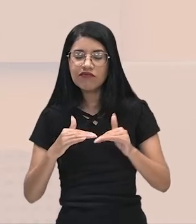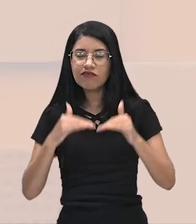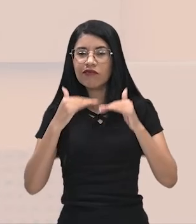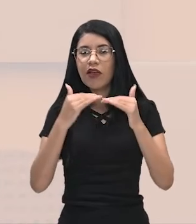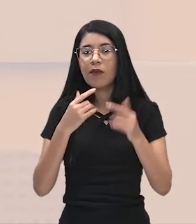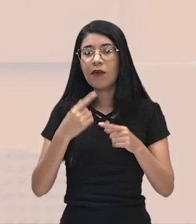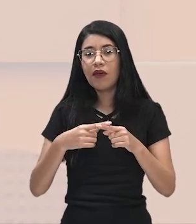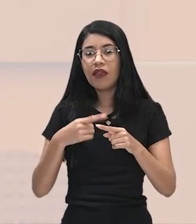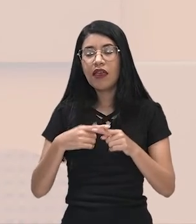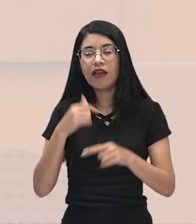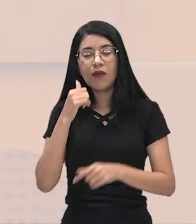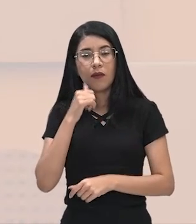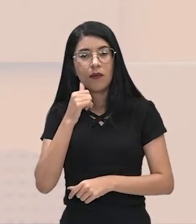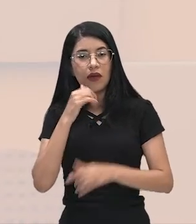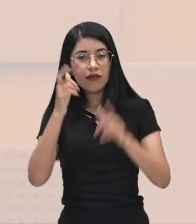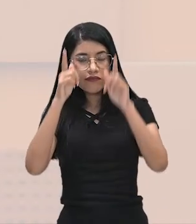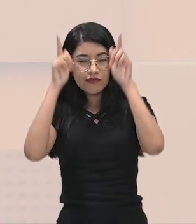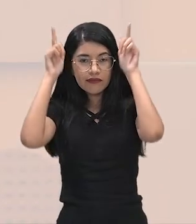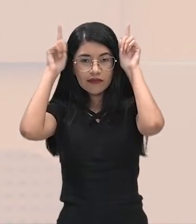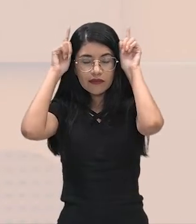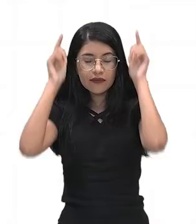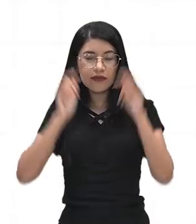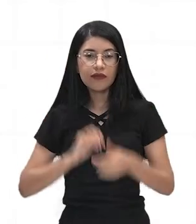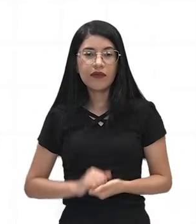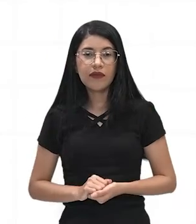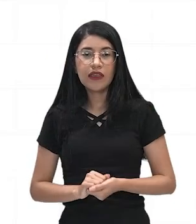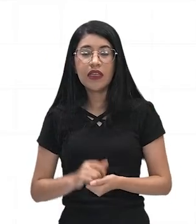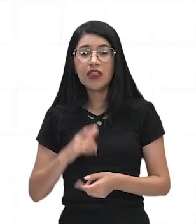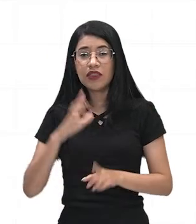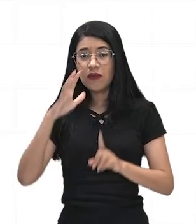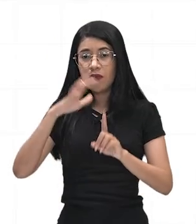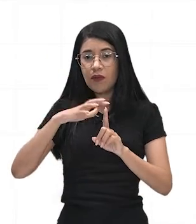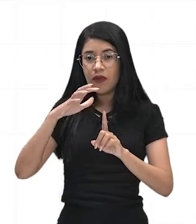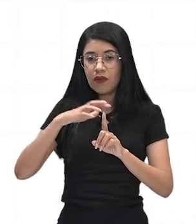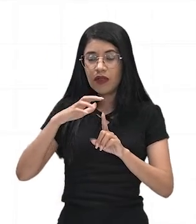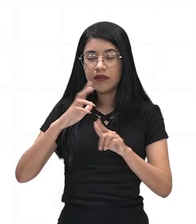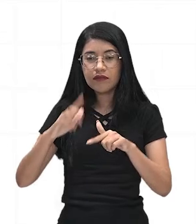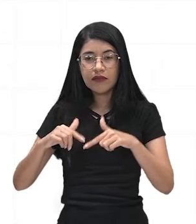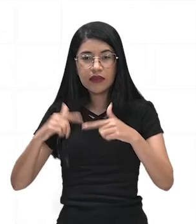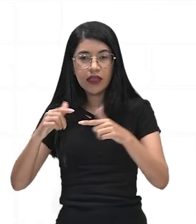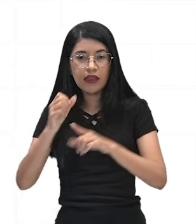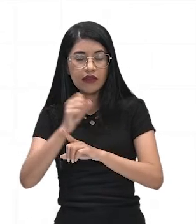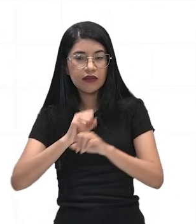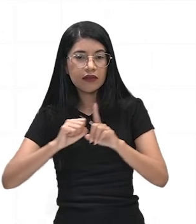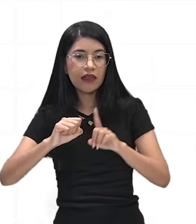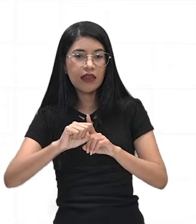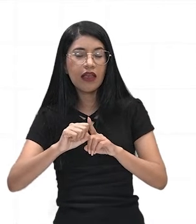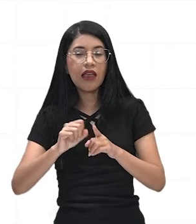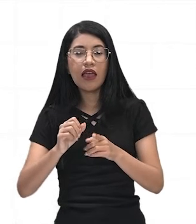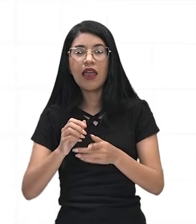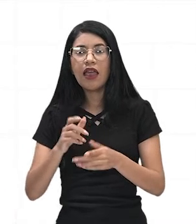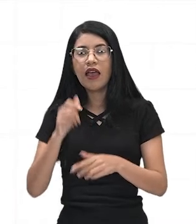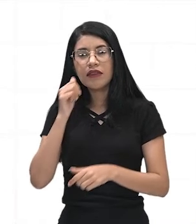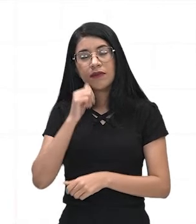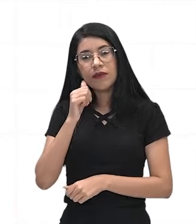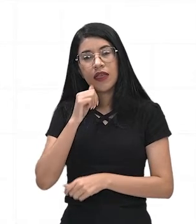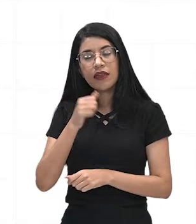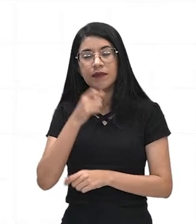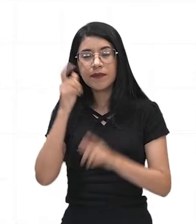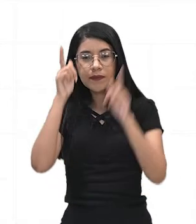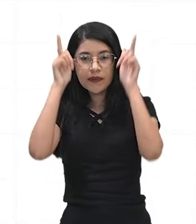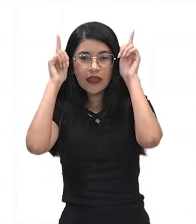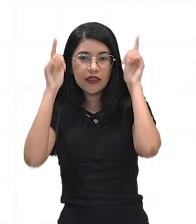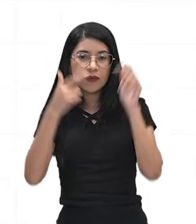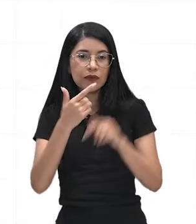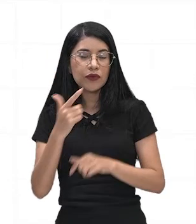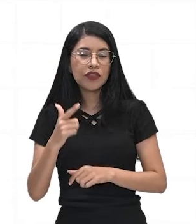mulheres gregas, tá? Apesar do seu influente papel na esfera social, as mulheres na Grécia Antiga não possuíam os